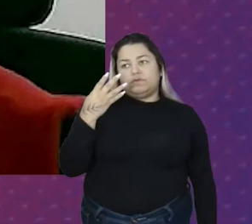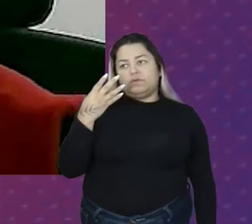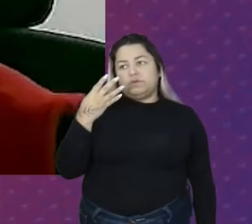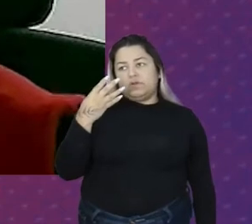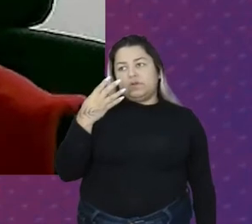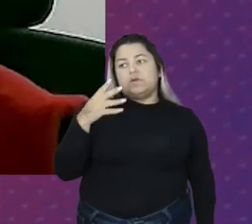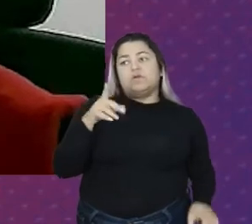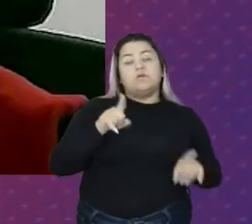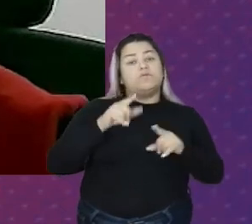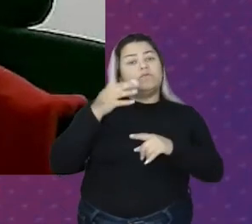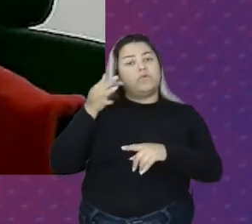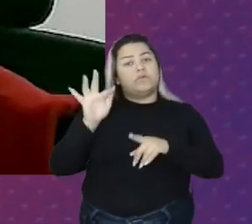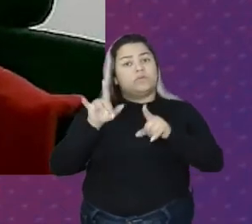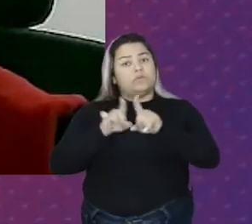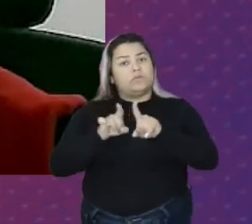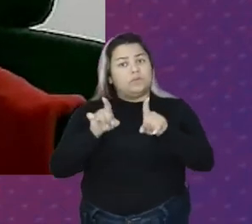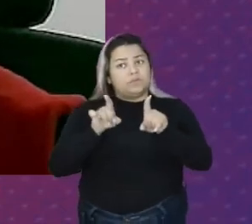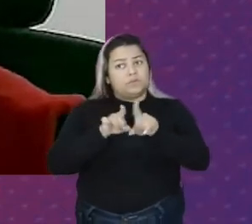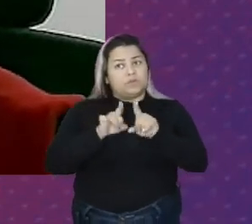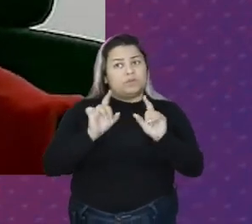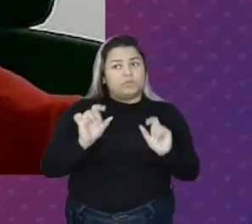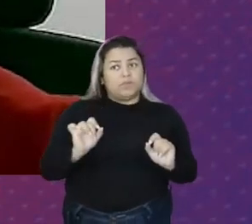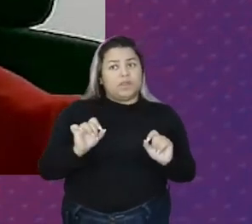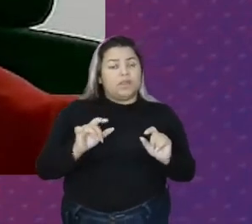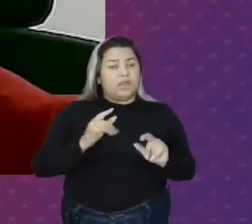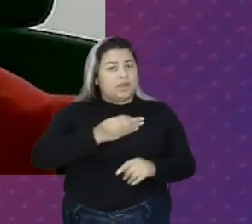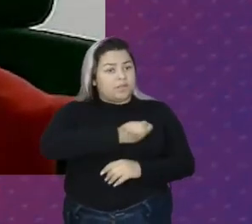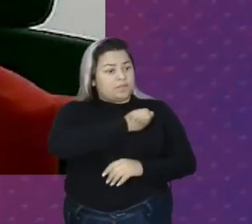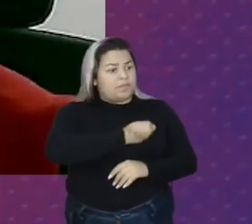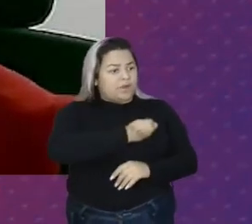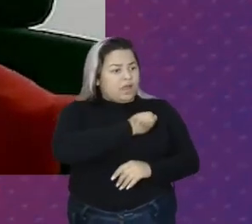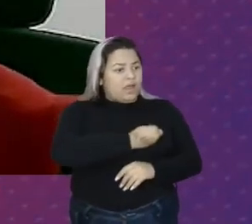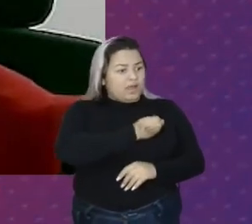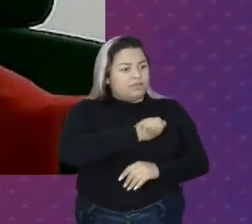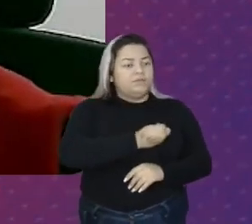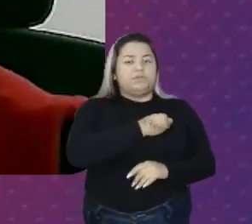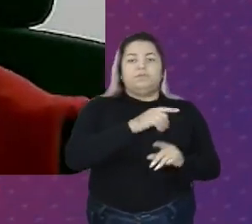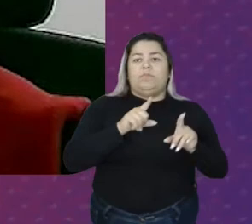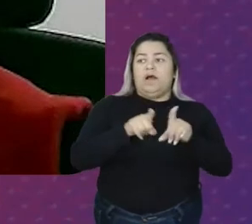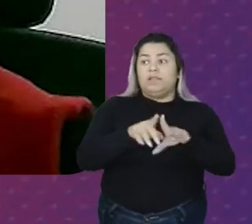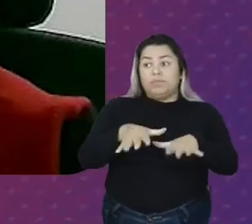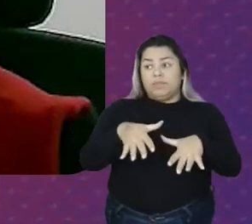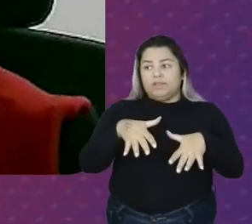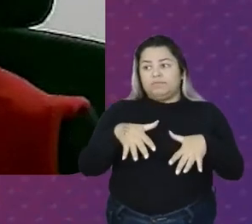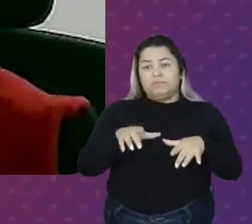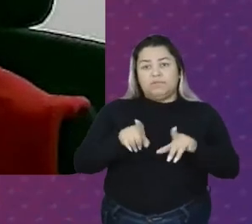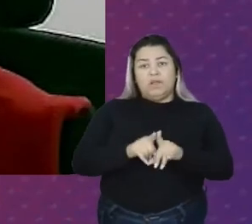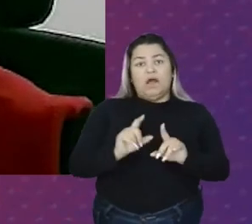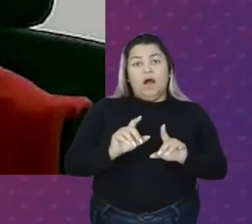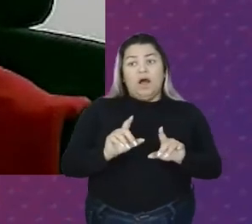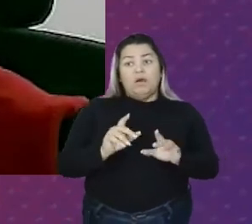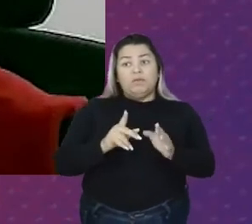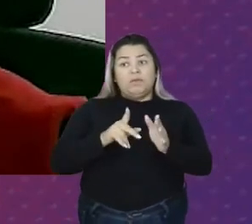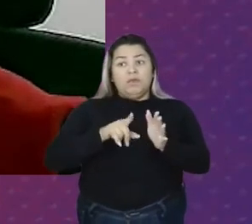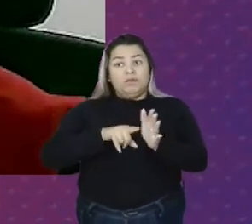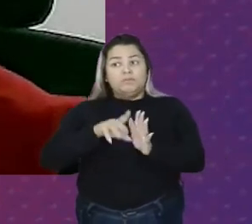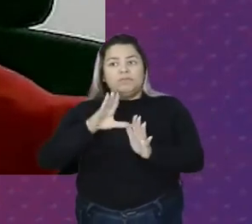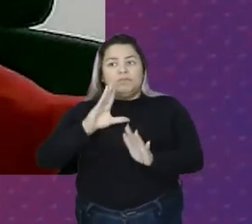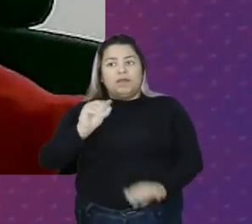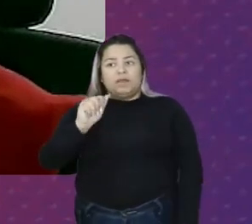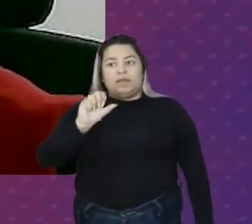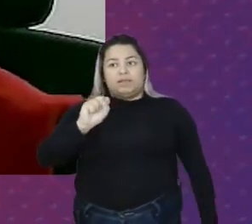de fevereiro, quando fui participar, então, da sessão que decidiu pela cassação do meu